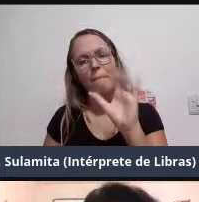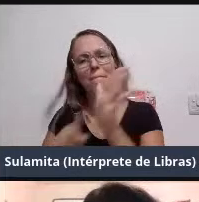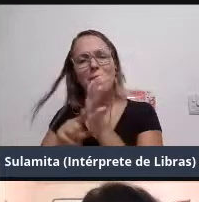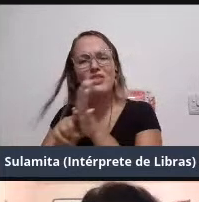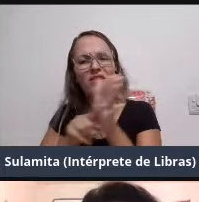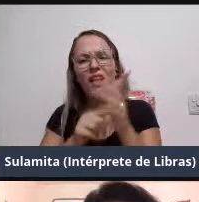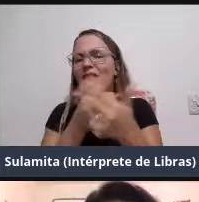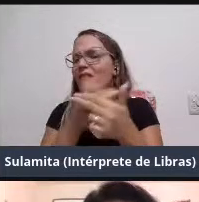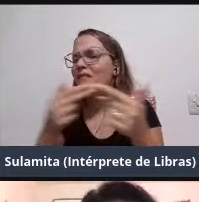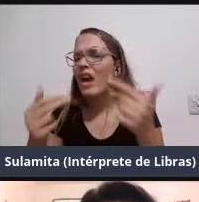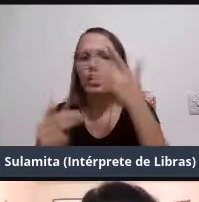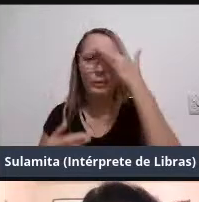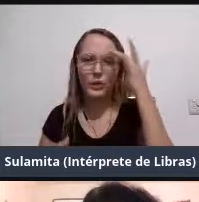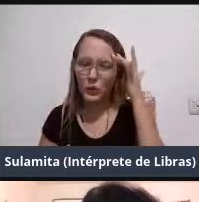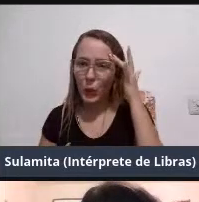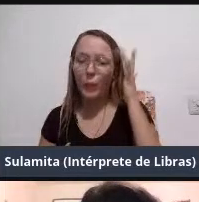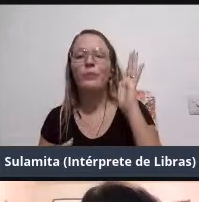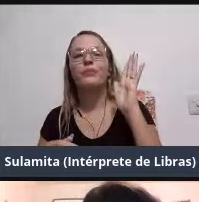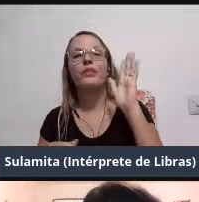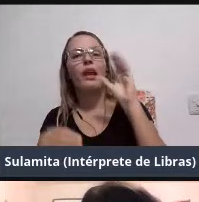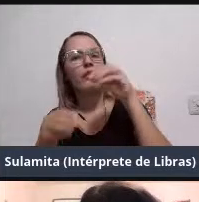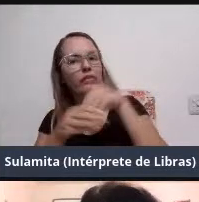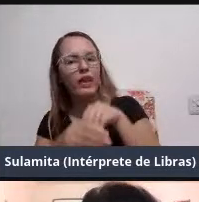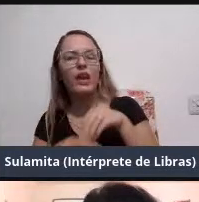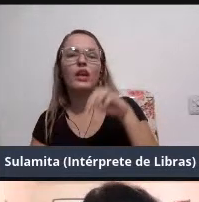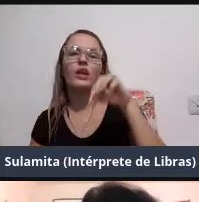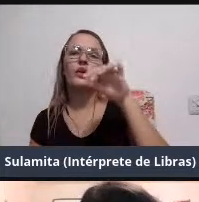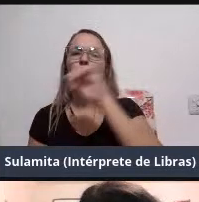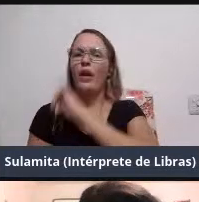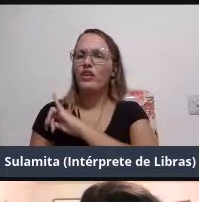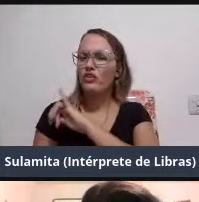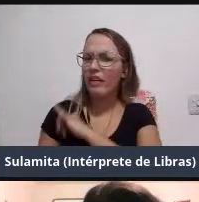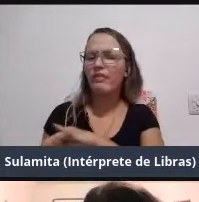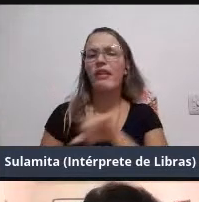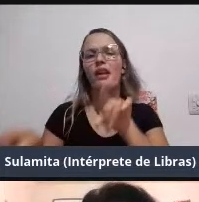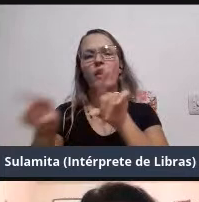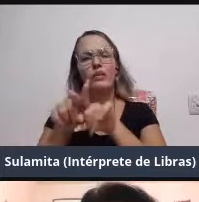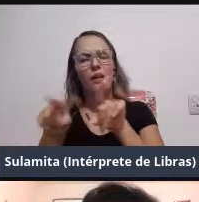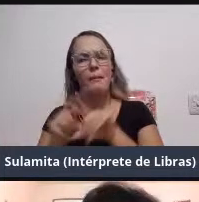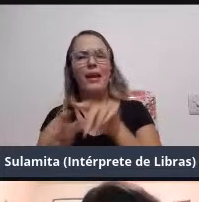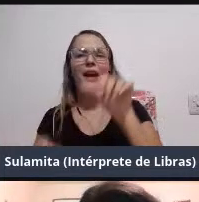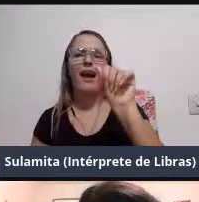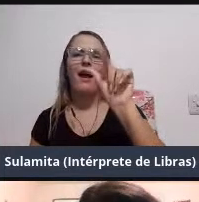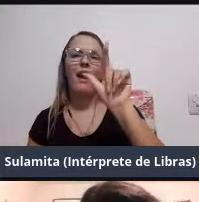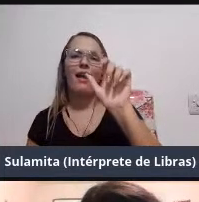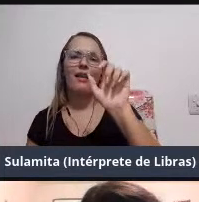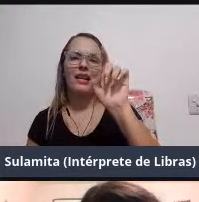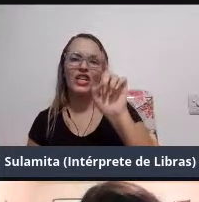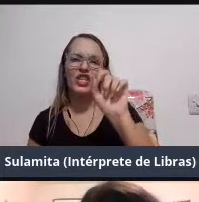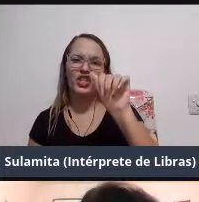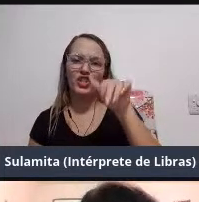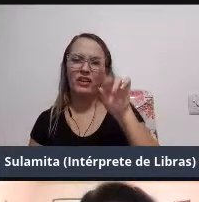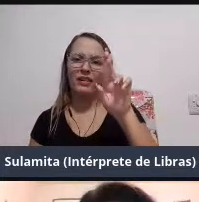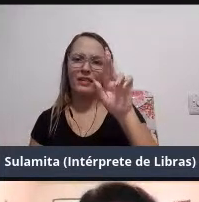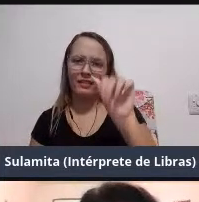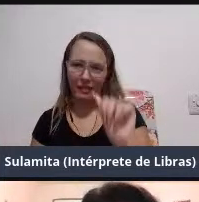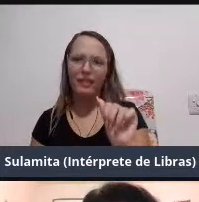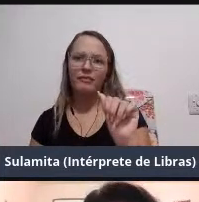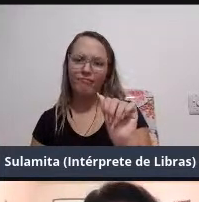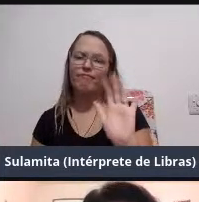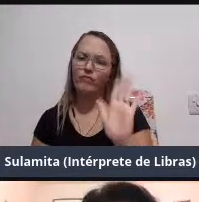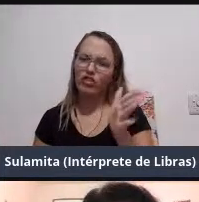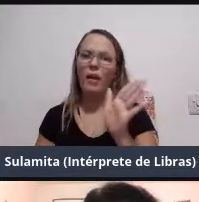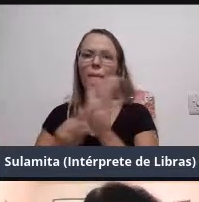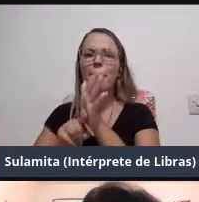regiões, Maranhão, Rio de Janeiro, a Alexandra Silva já escreveu sobre a Bahia, tem gente pesquisando sobre a